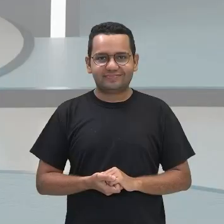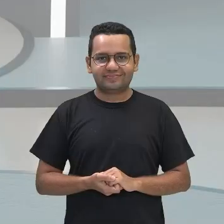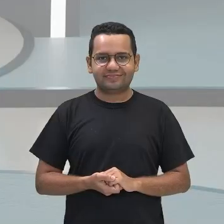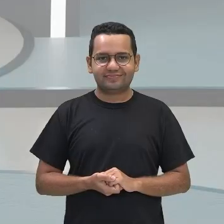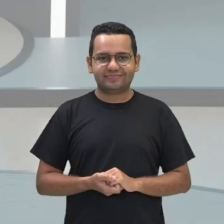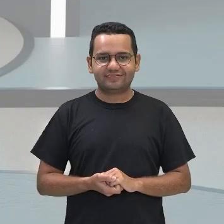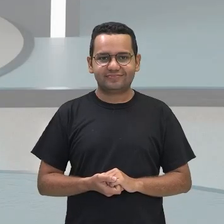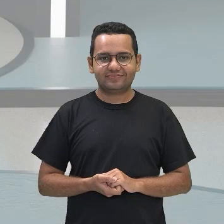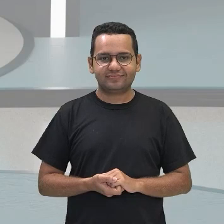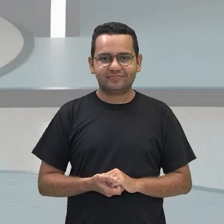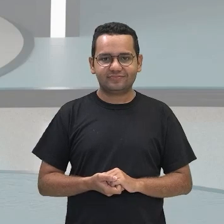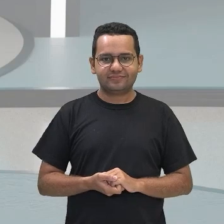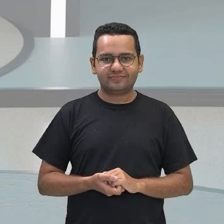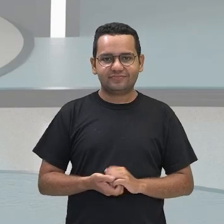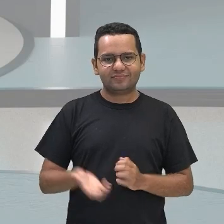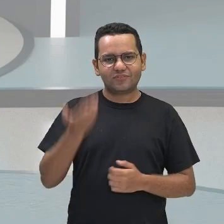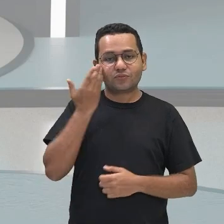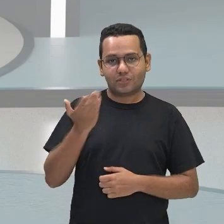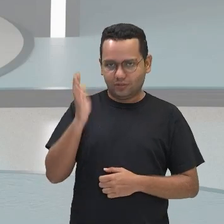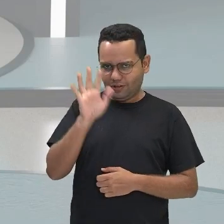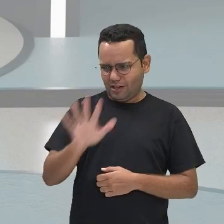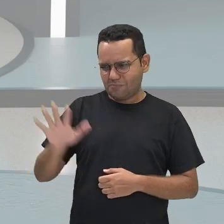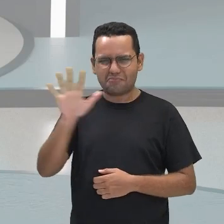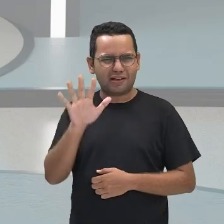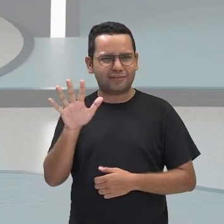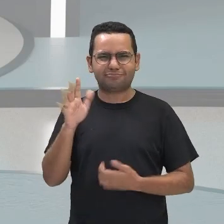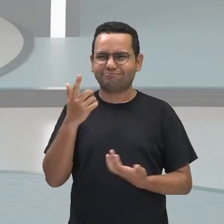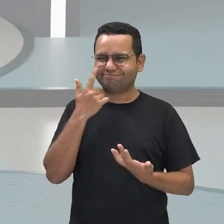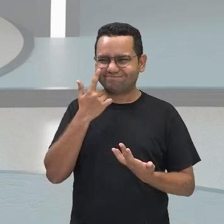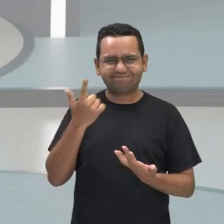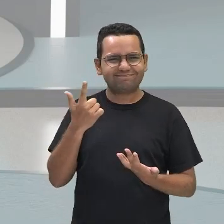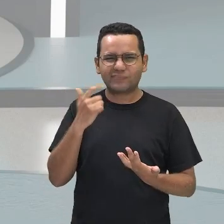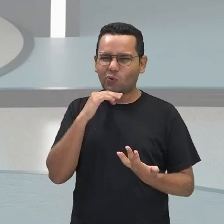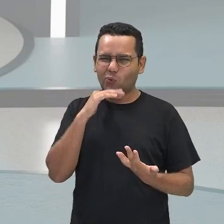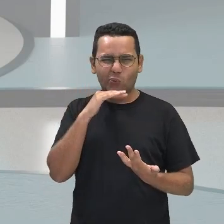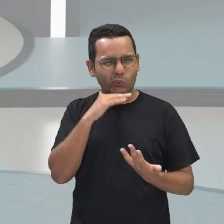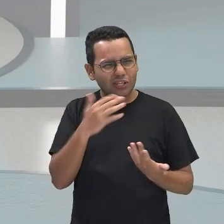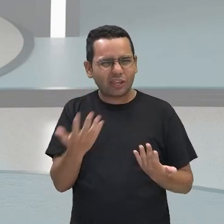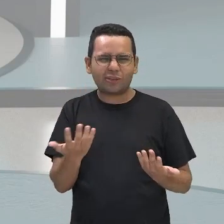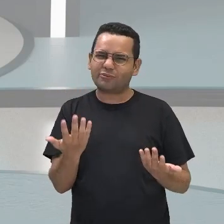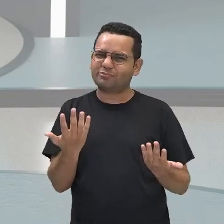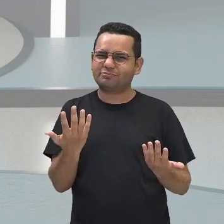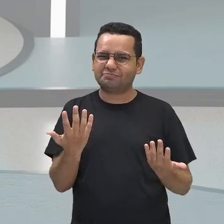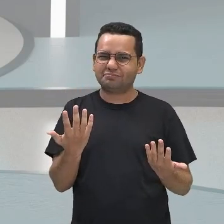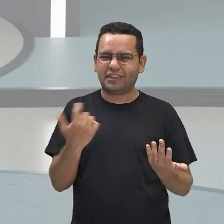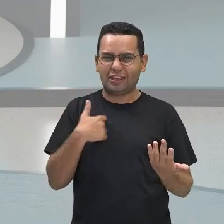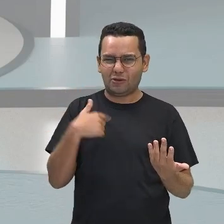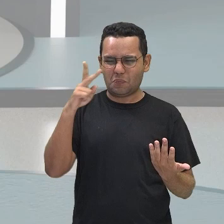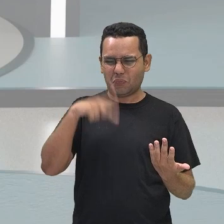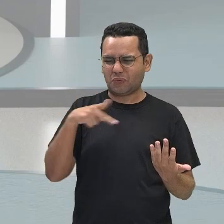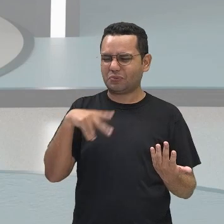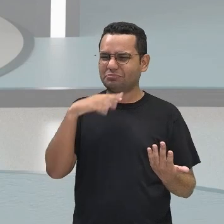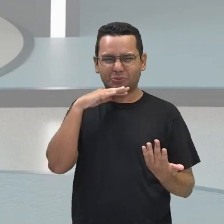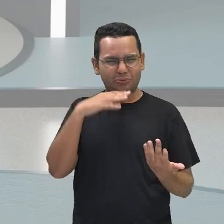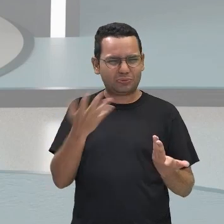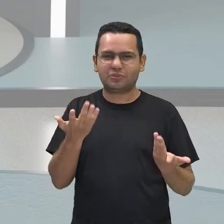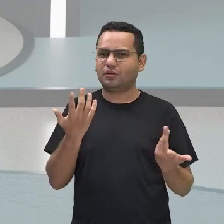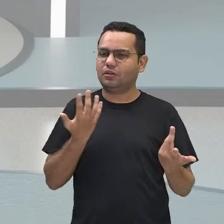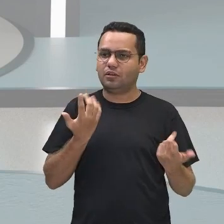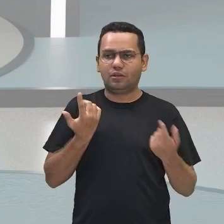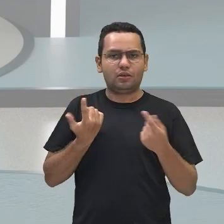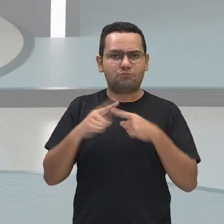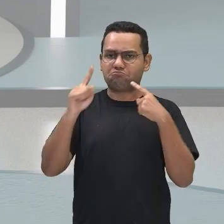Ok, né? Então, dá uma olhadinha nessa imagem aqui, horrível, né? Para mim, pelo menos, né? Eu não fumo, eu não gosto de beber